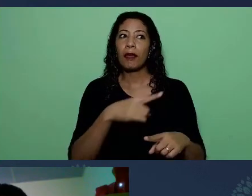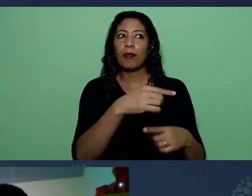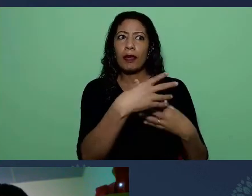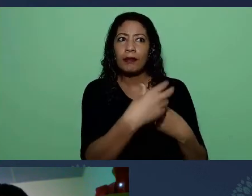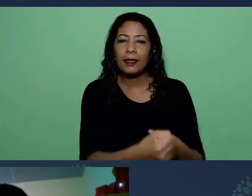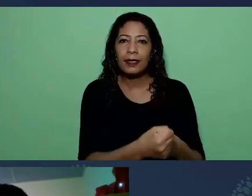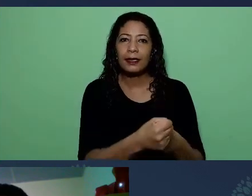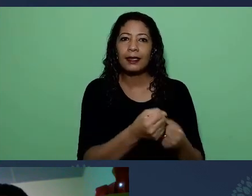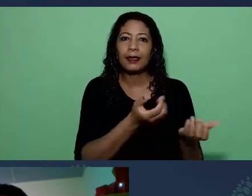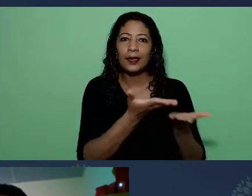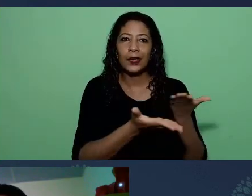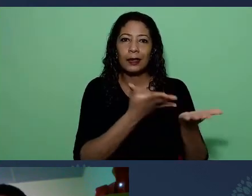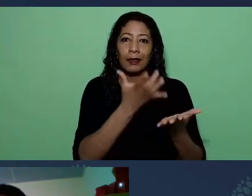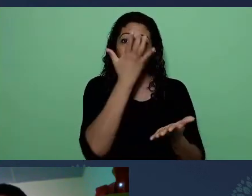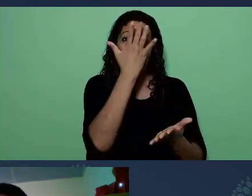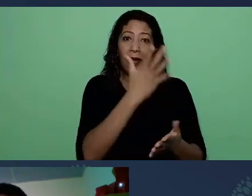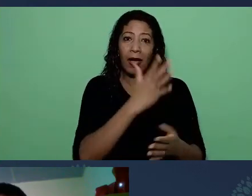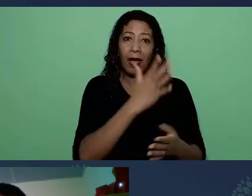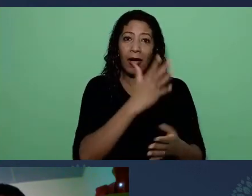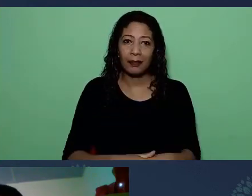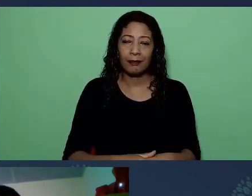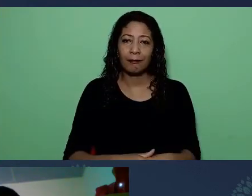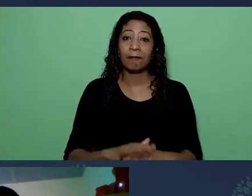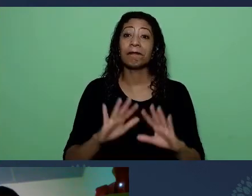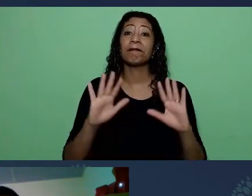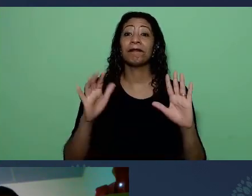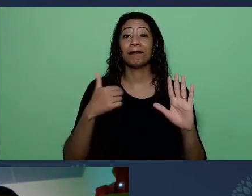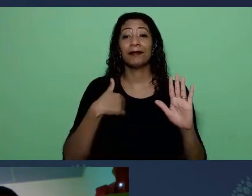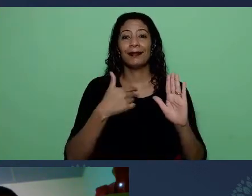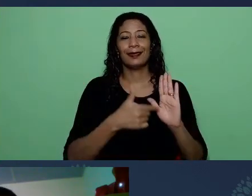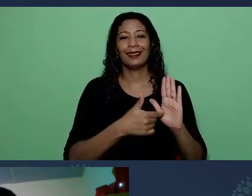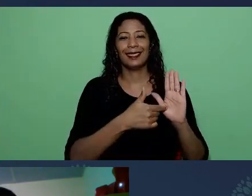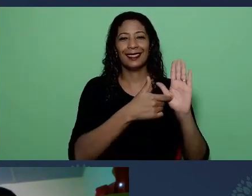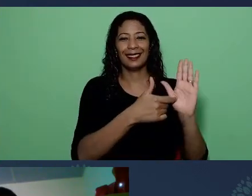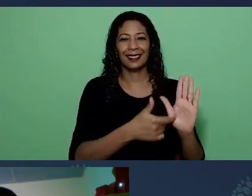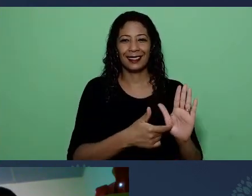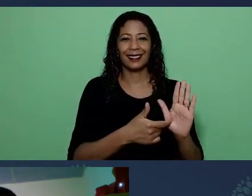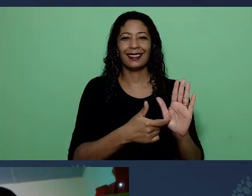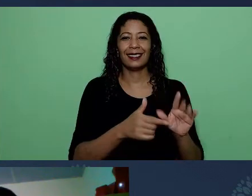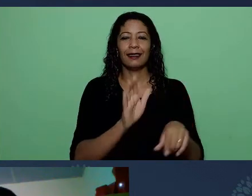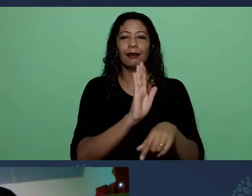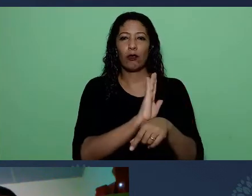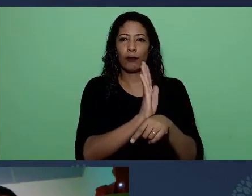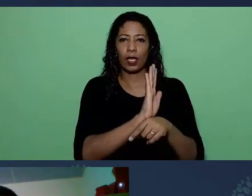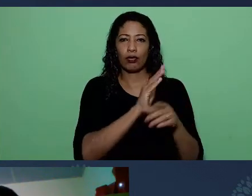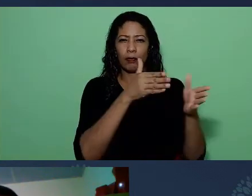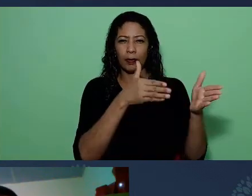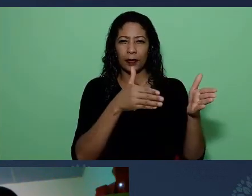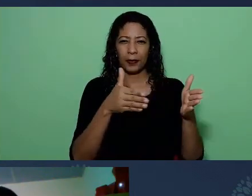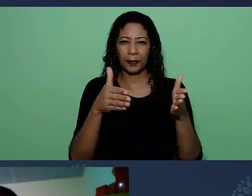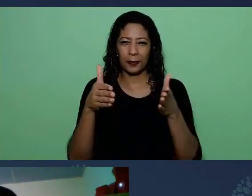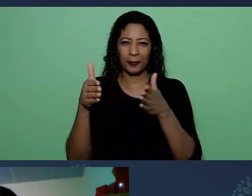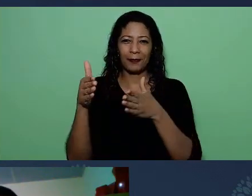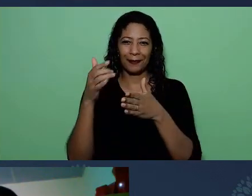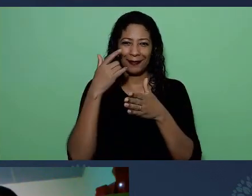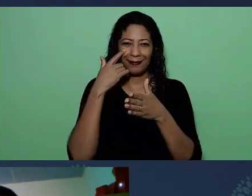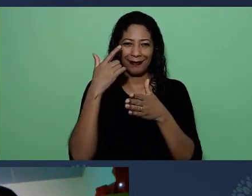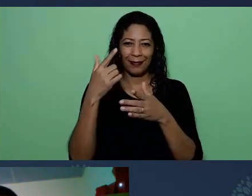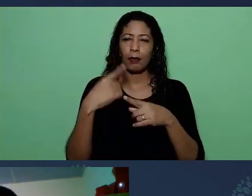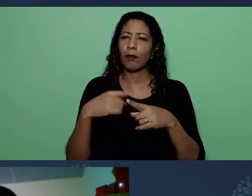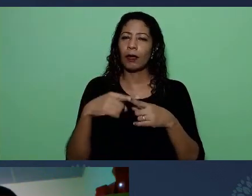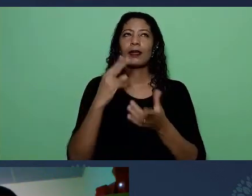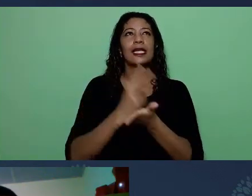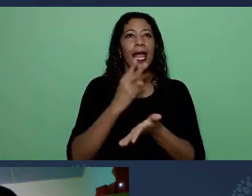fácil? Juliana, como eu mostrei no caso daquele vídeo, esse vídeo foi colocado de forma intencional, porque essa pergunta sempre